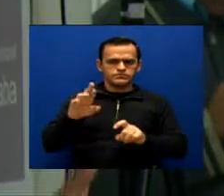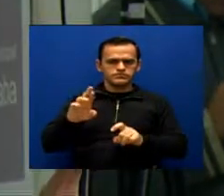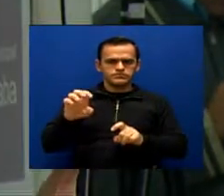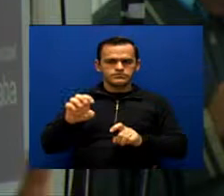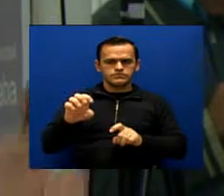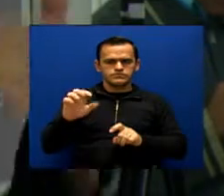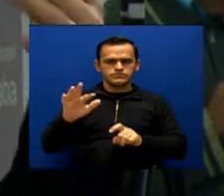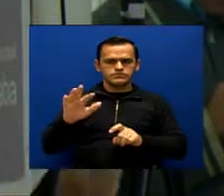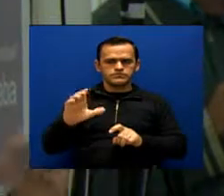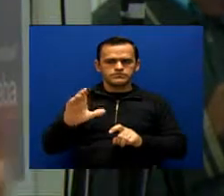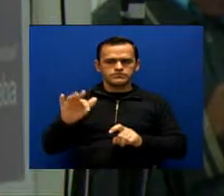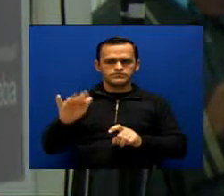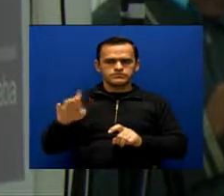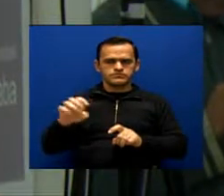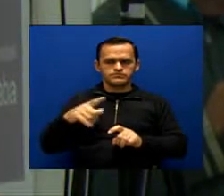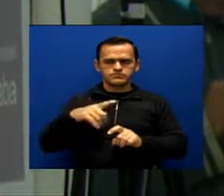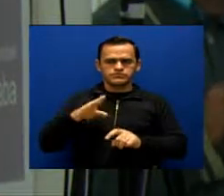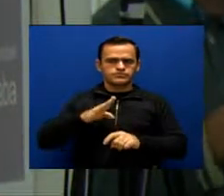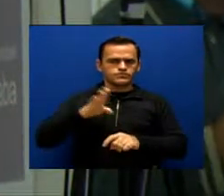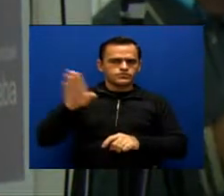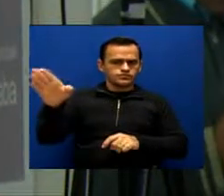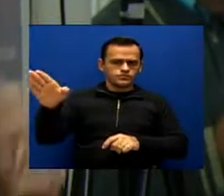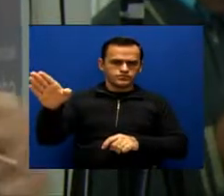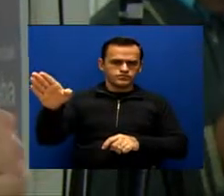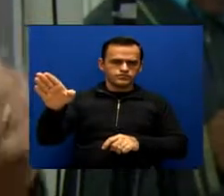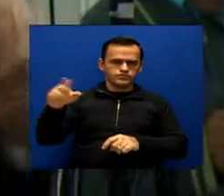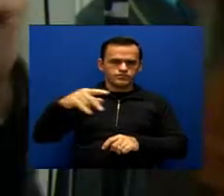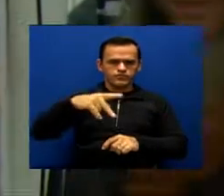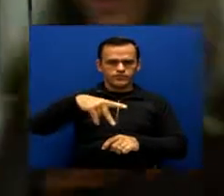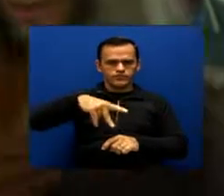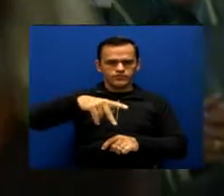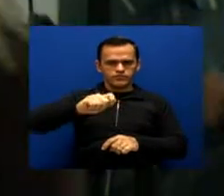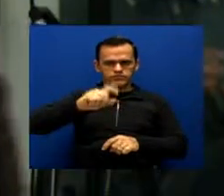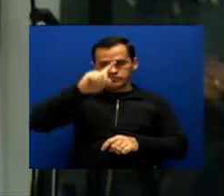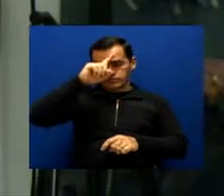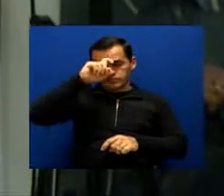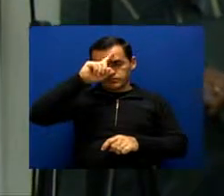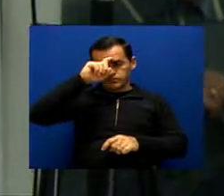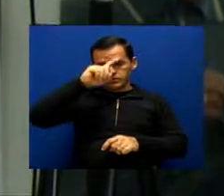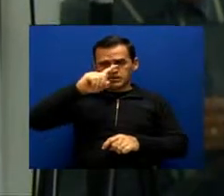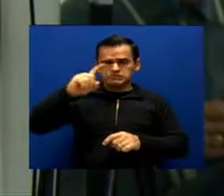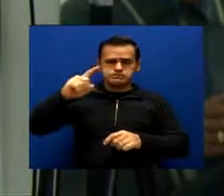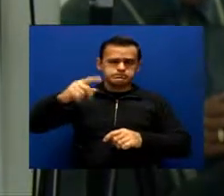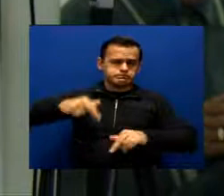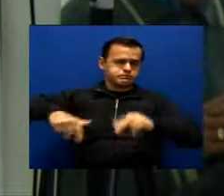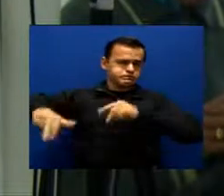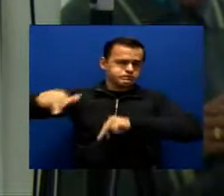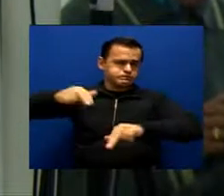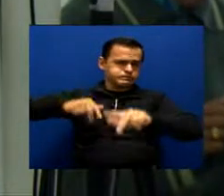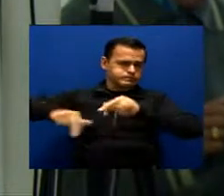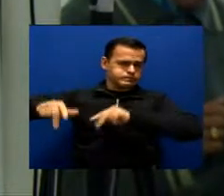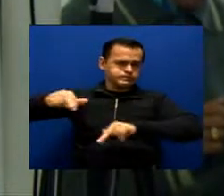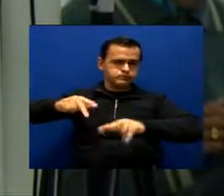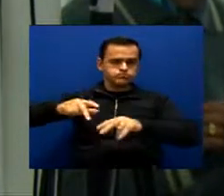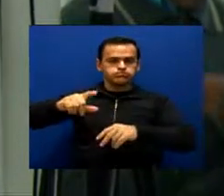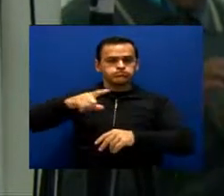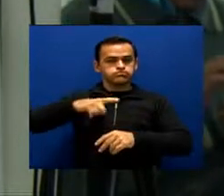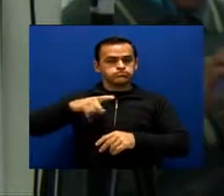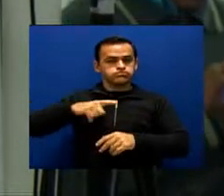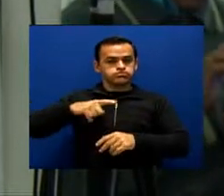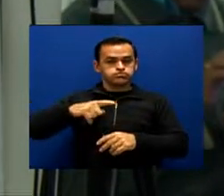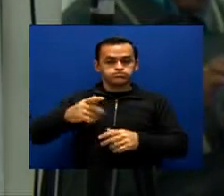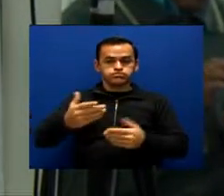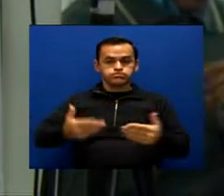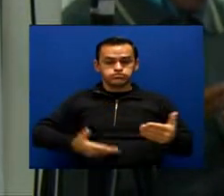Universidade Federal, em um pronto-socorro... Em um pronto-socorro muito, muito movimentado no Recife, tinham equipes,